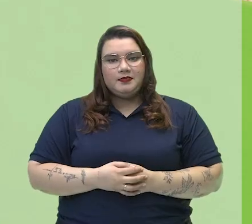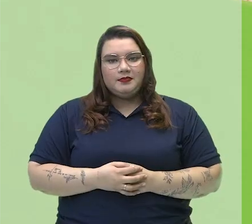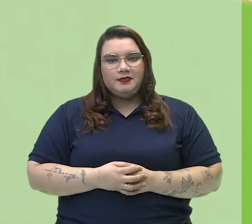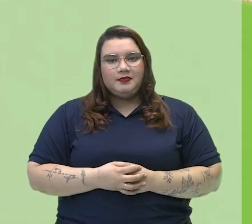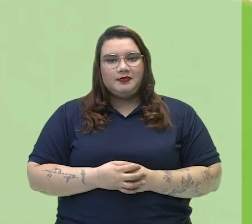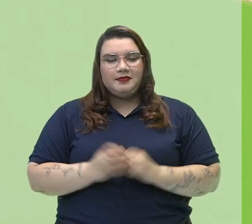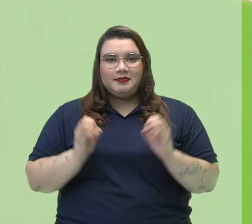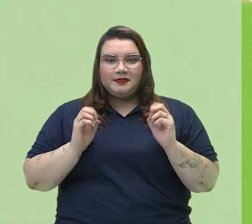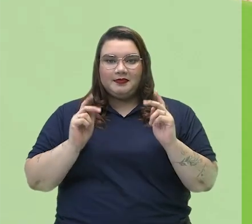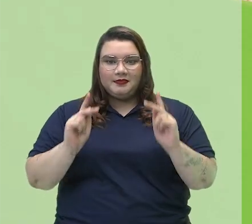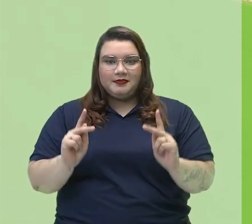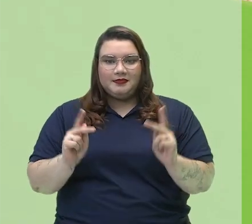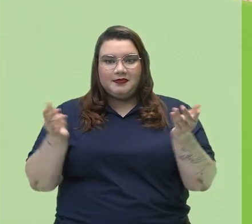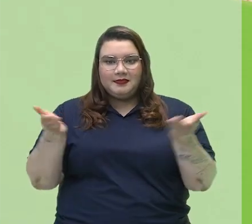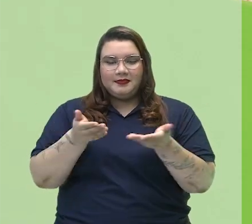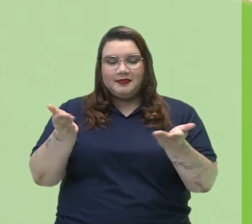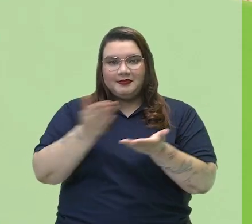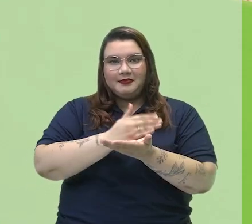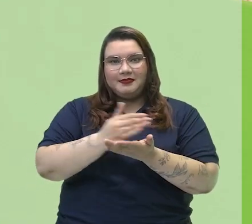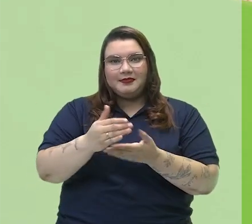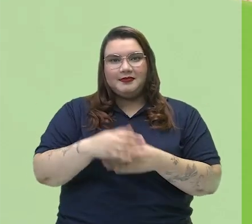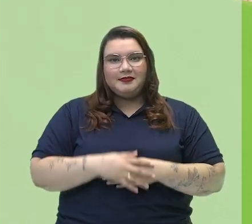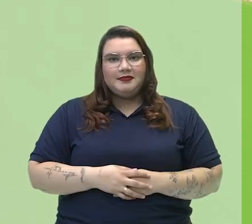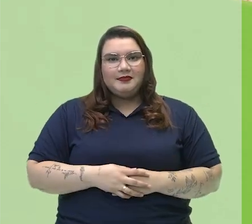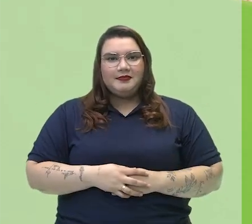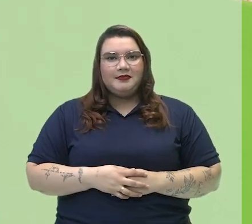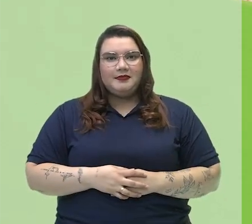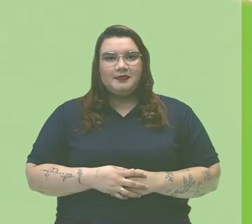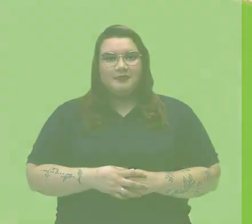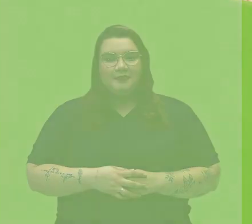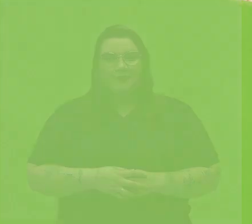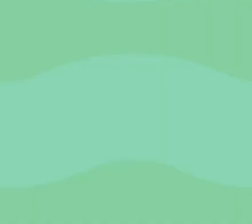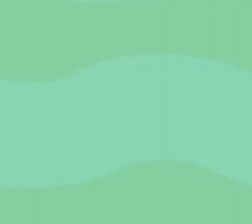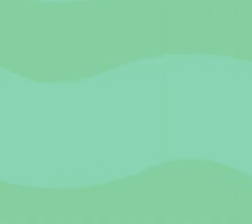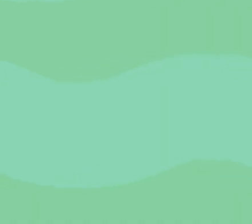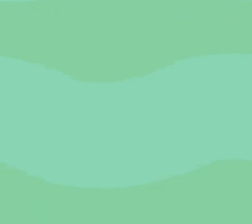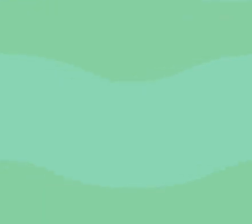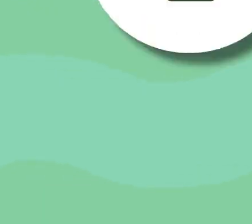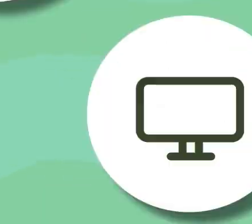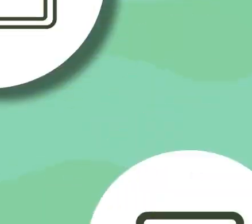lentes. Então, é isso, pessoal. Vamos dar início à nossa aula.